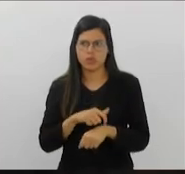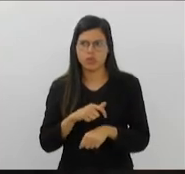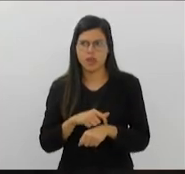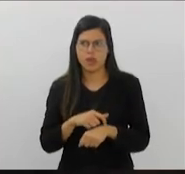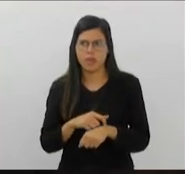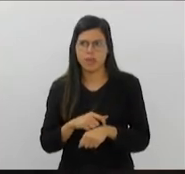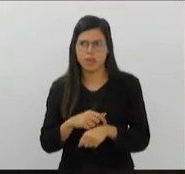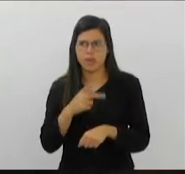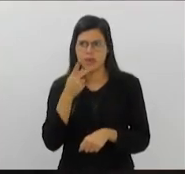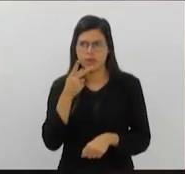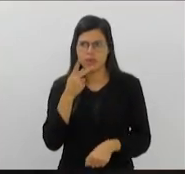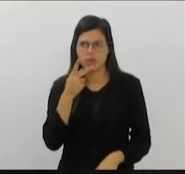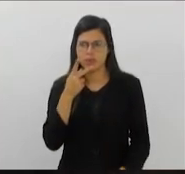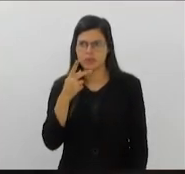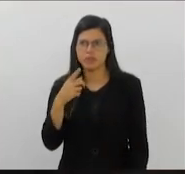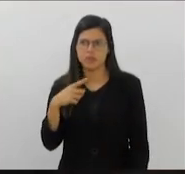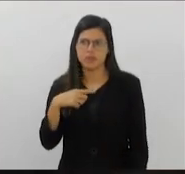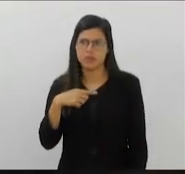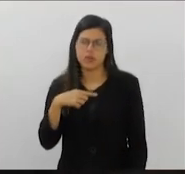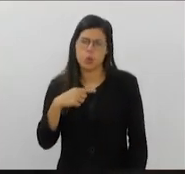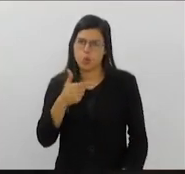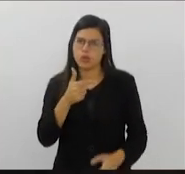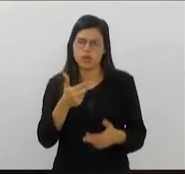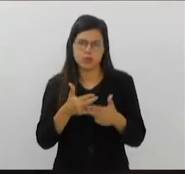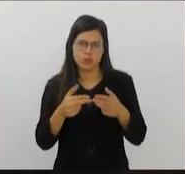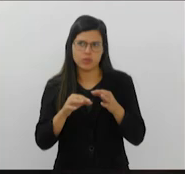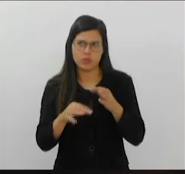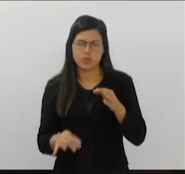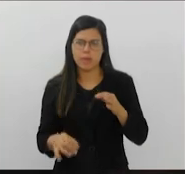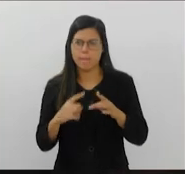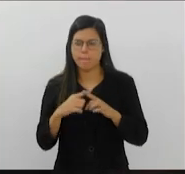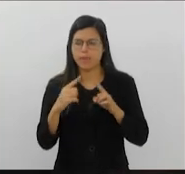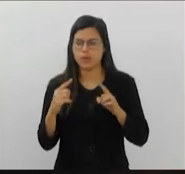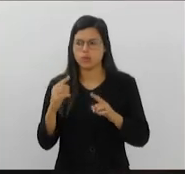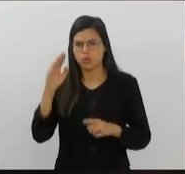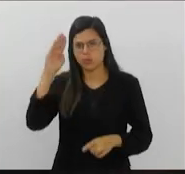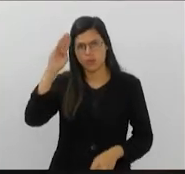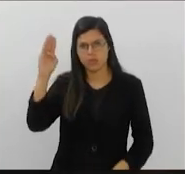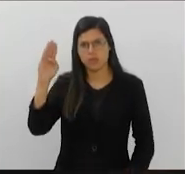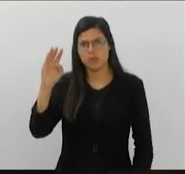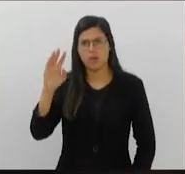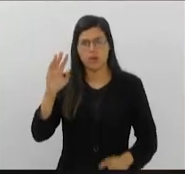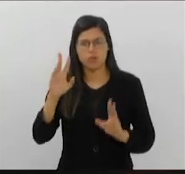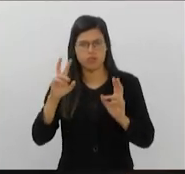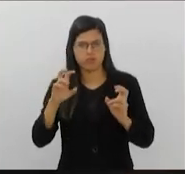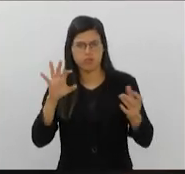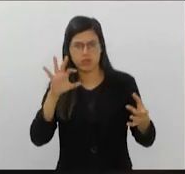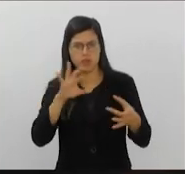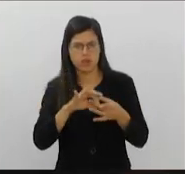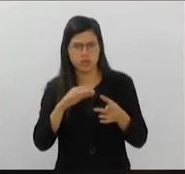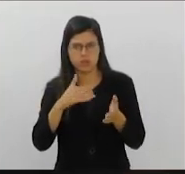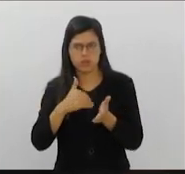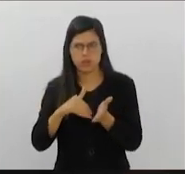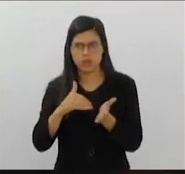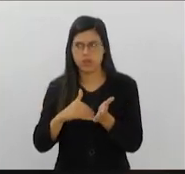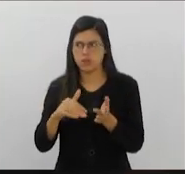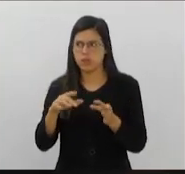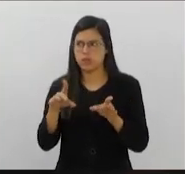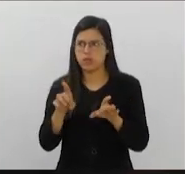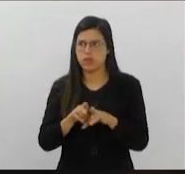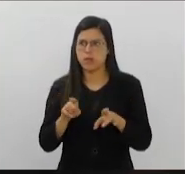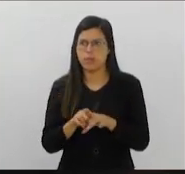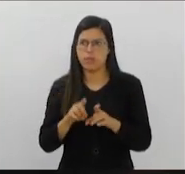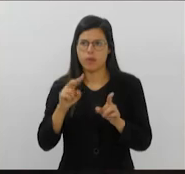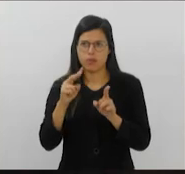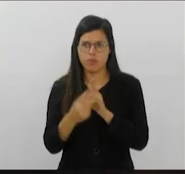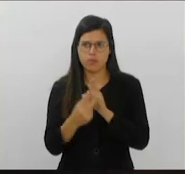falar. Eu teria outras coisas para comentar, mas acho que eu queria destacar os principais pontos relacionados à nossa secretaria. E também trazer uma visão